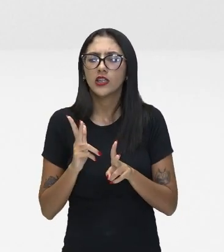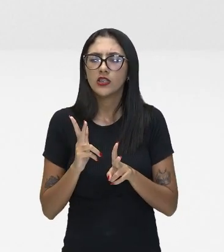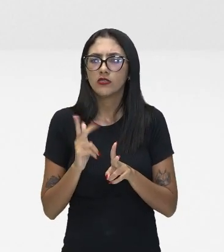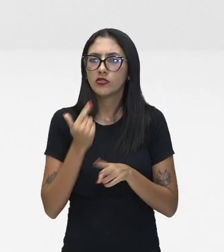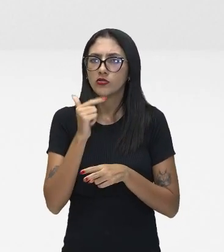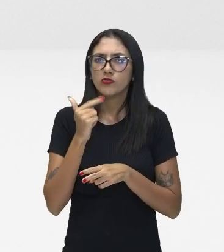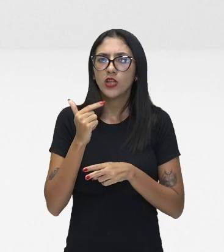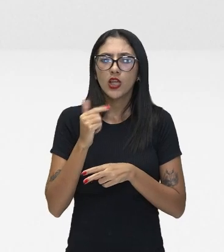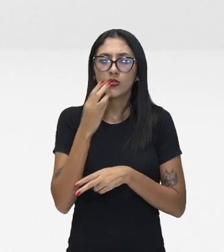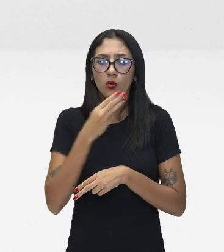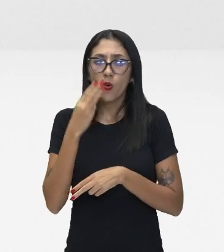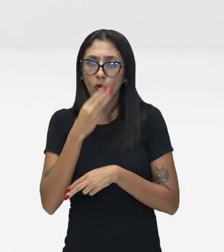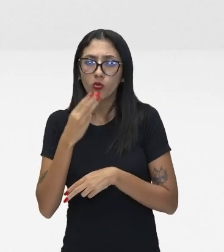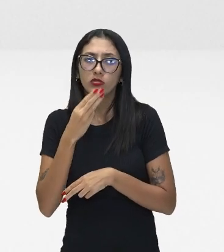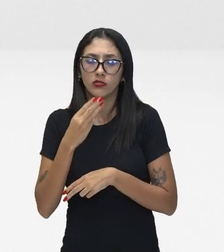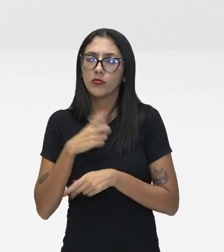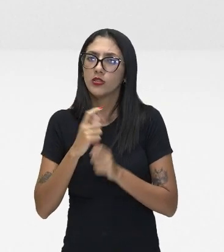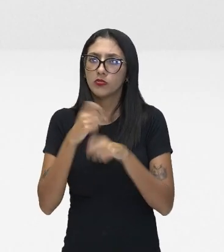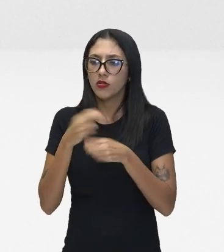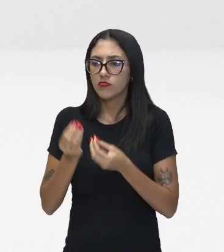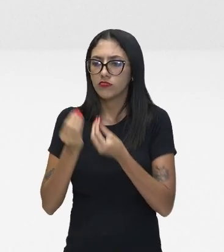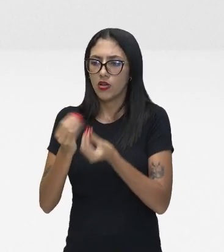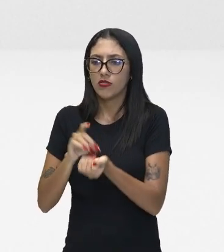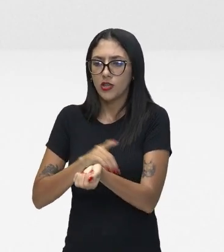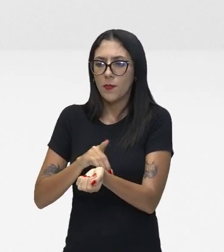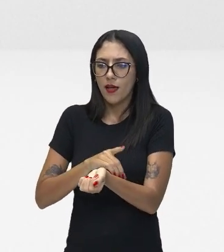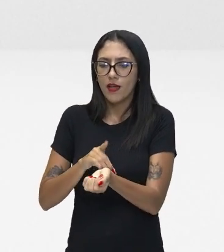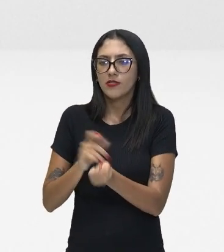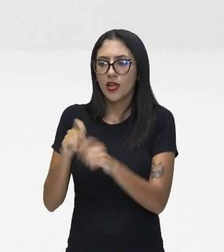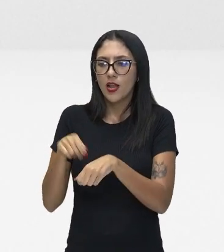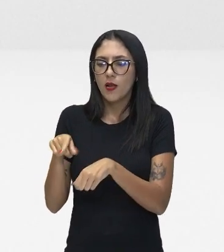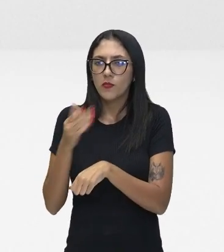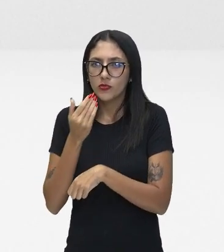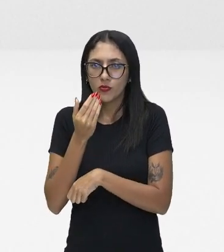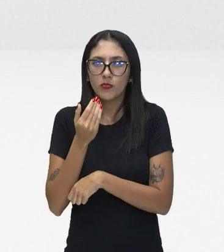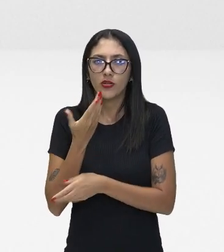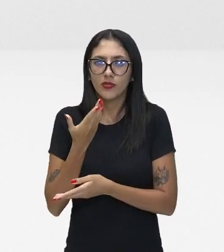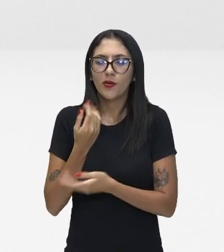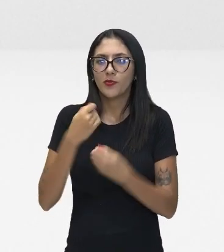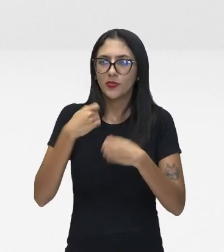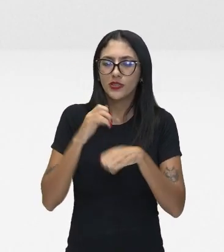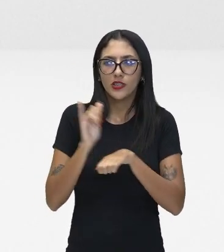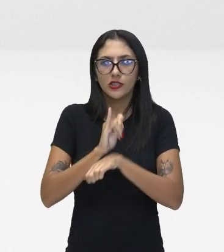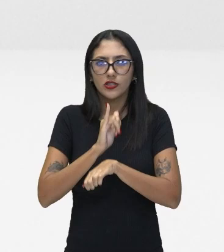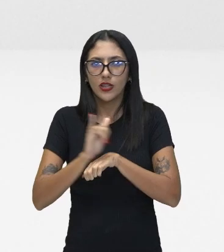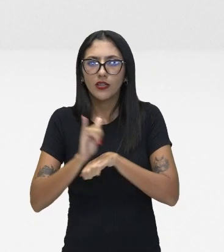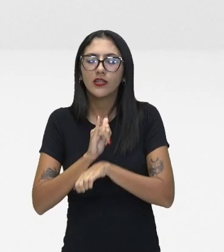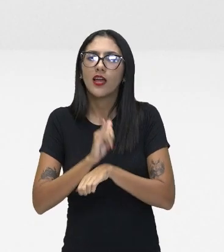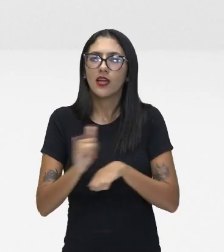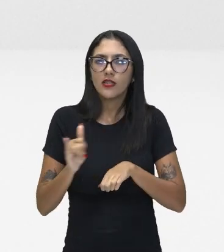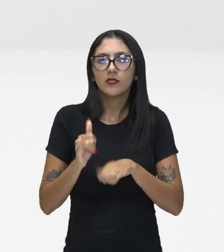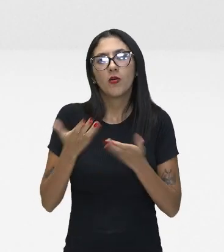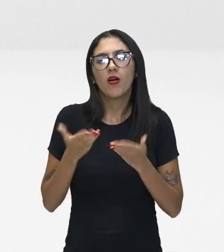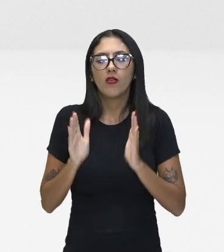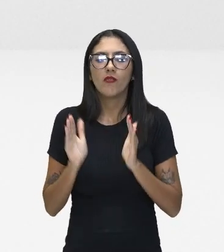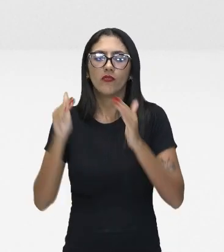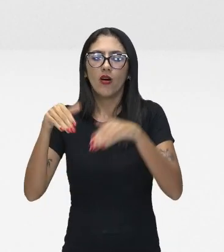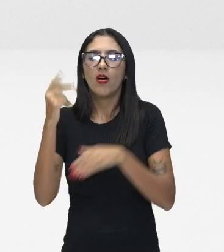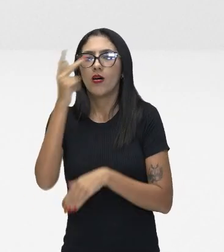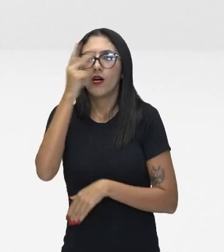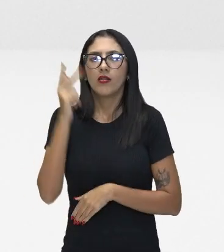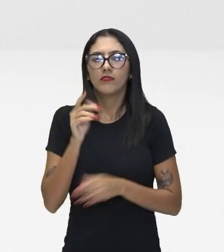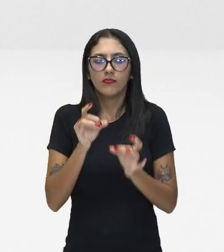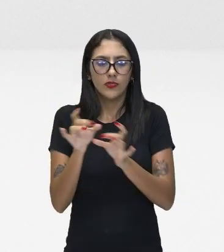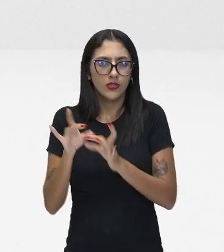Então você tem que saber, portanto, procure saber mais sobre quem você está se relacionando,